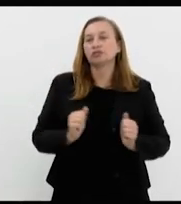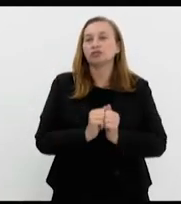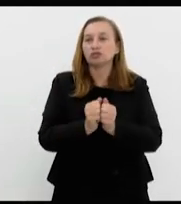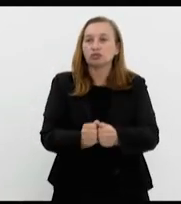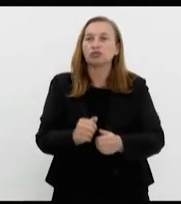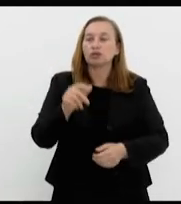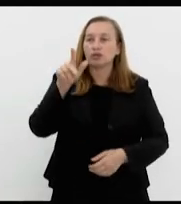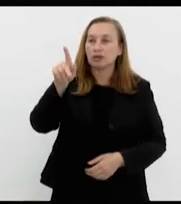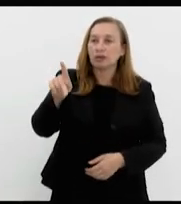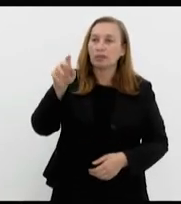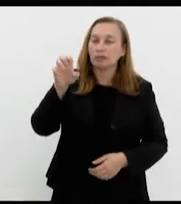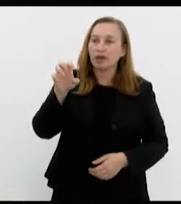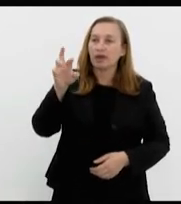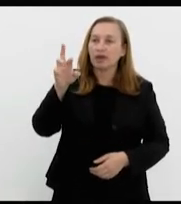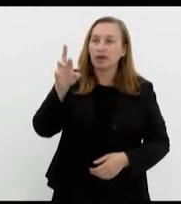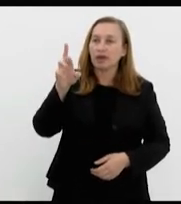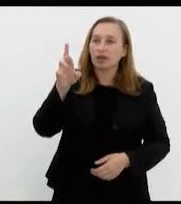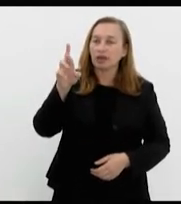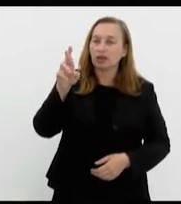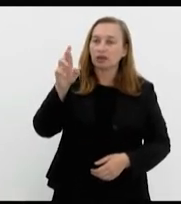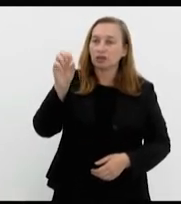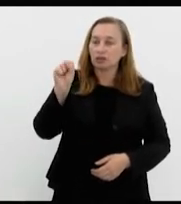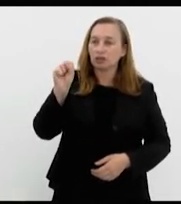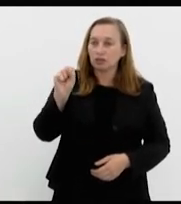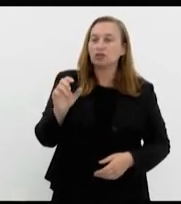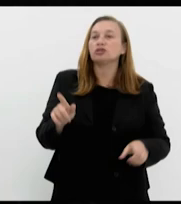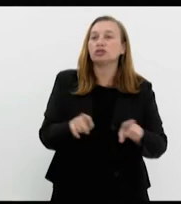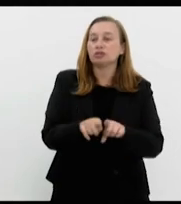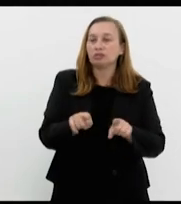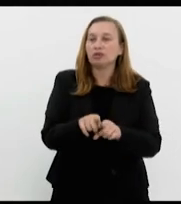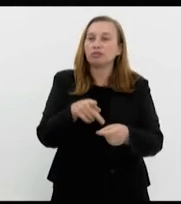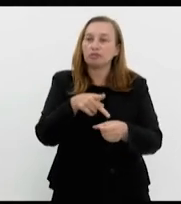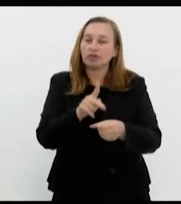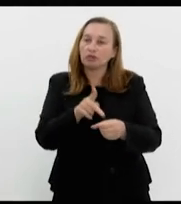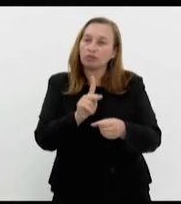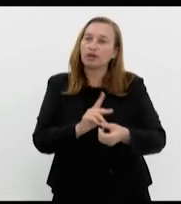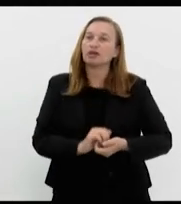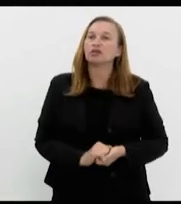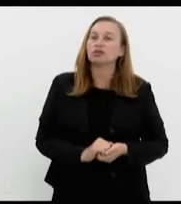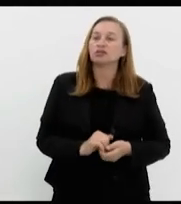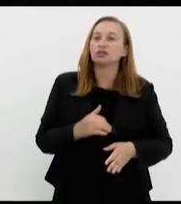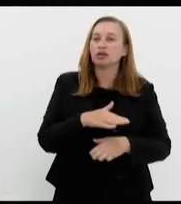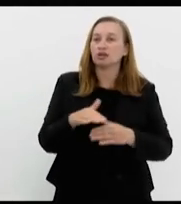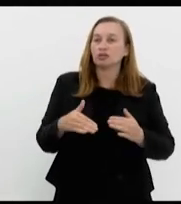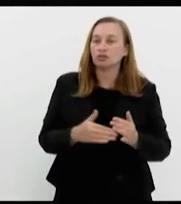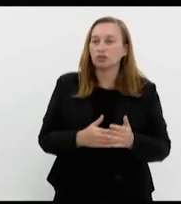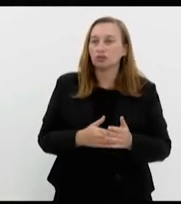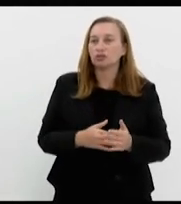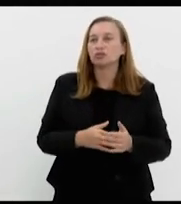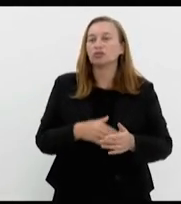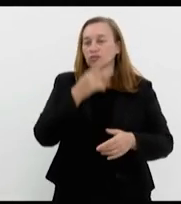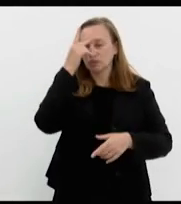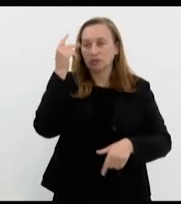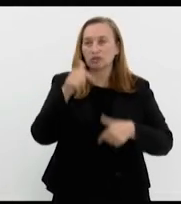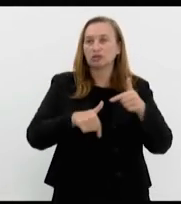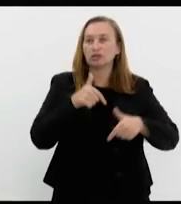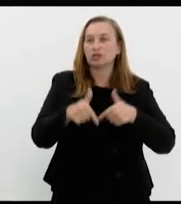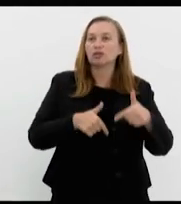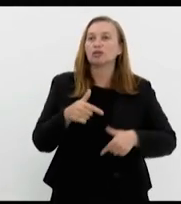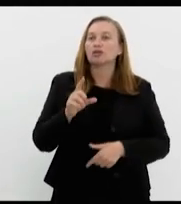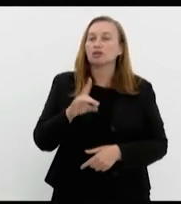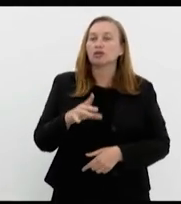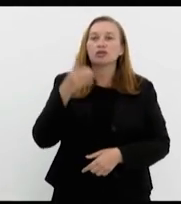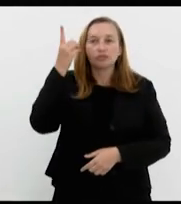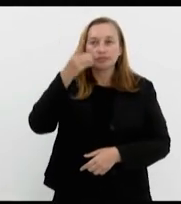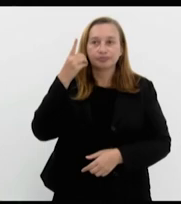Transpetro, a Petrobras, o movimento sindical, os trabalhadores, porque a gente precisa, só deputado Renato